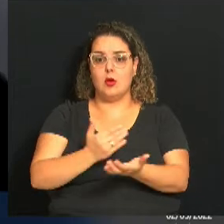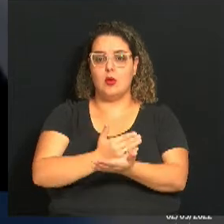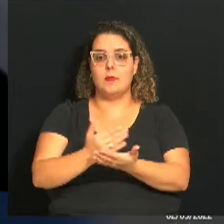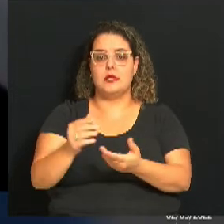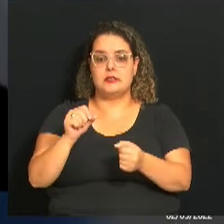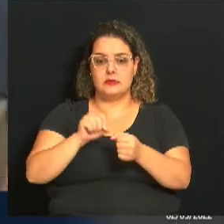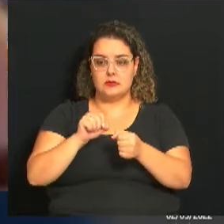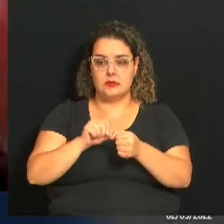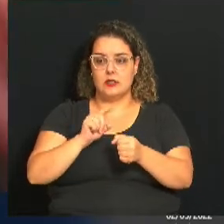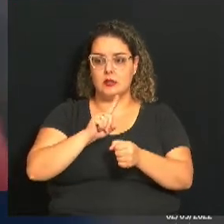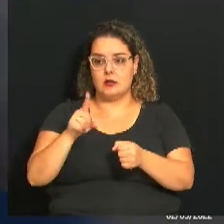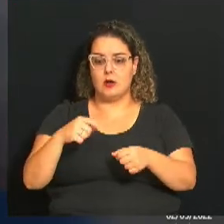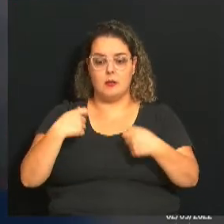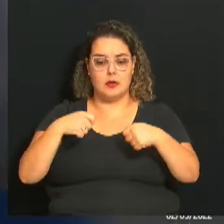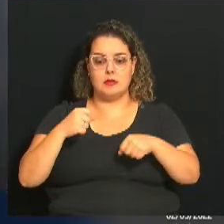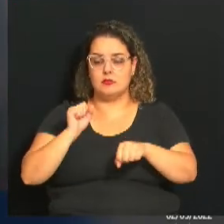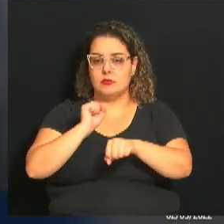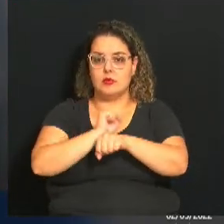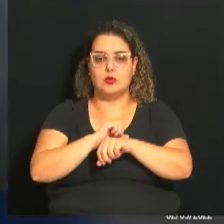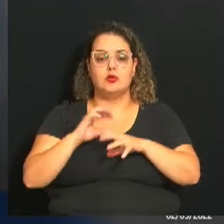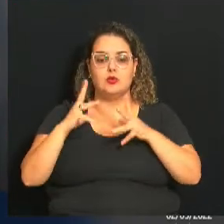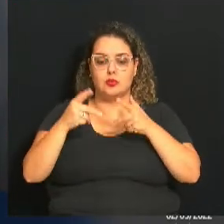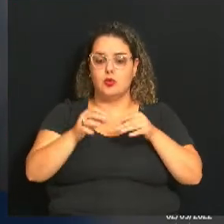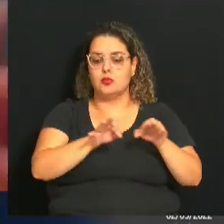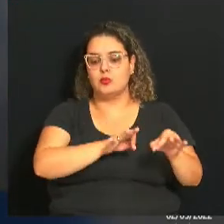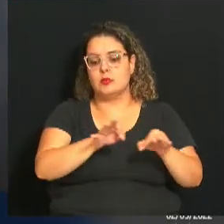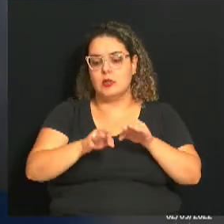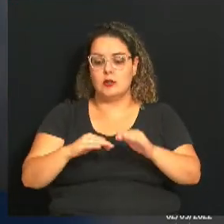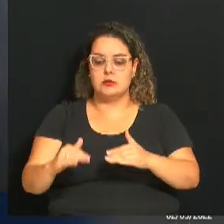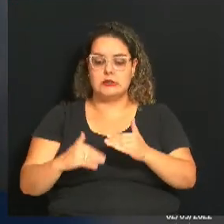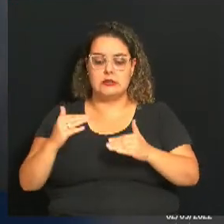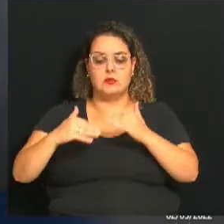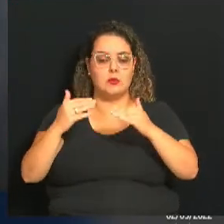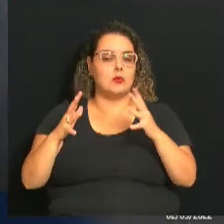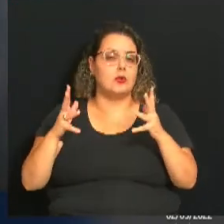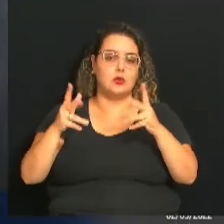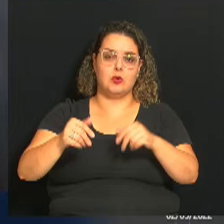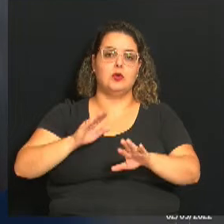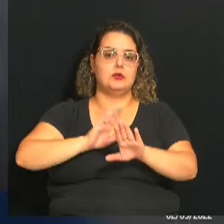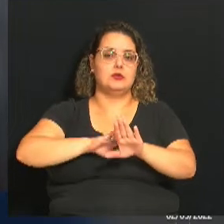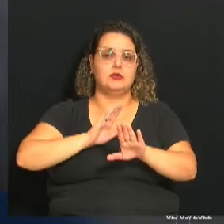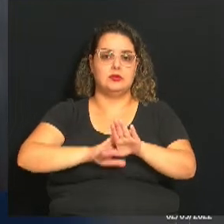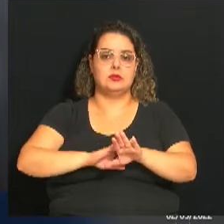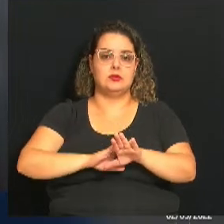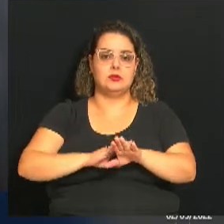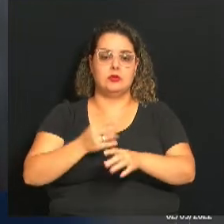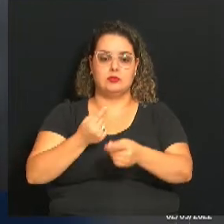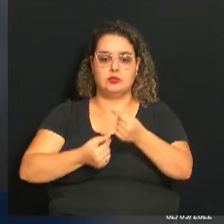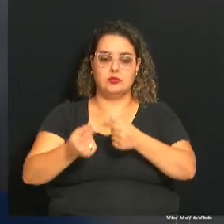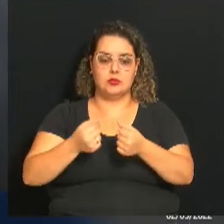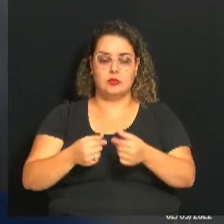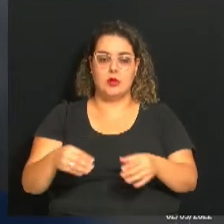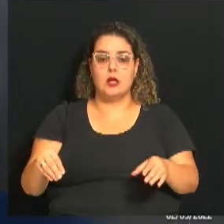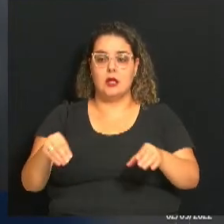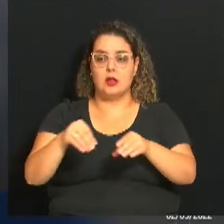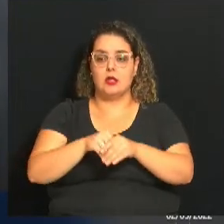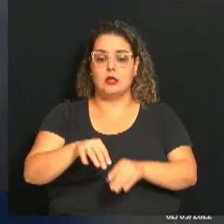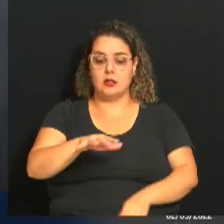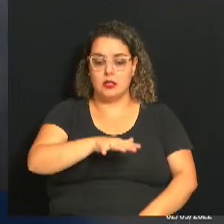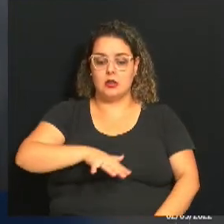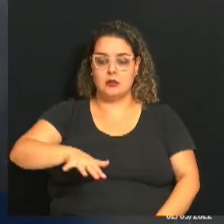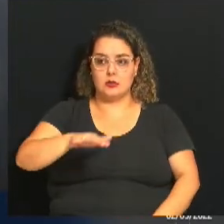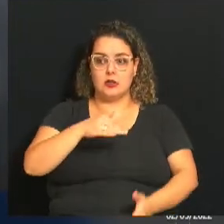precisa esperar todo um plano a ser desenvolvido dentro de dotações orçamentárias, mas aquilo que dá dentro da secretaria,